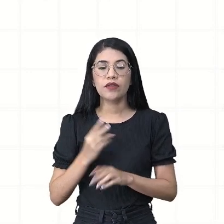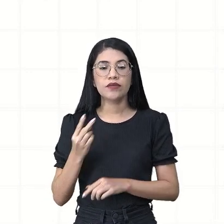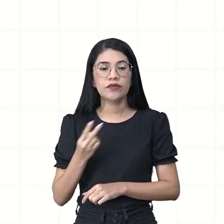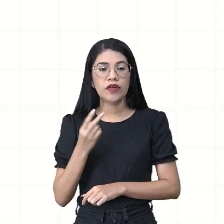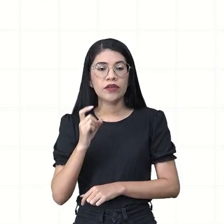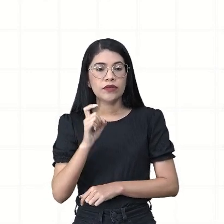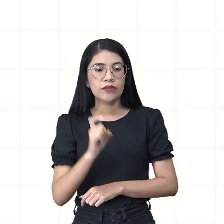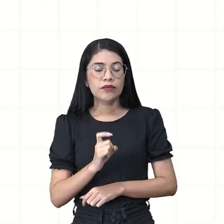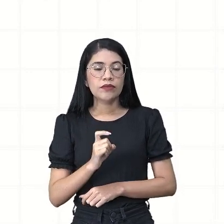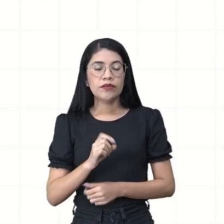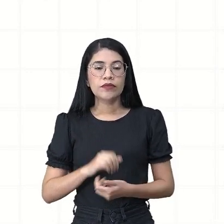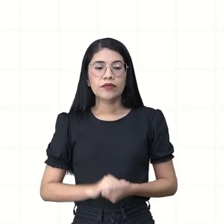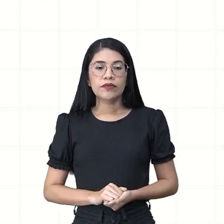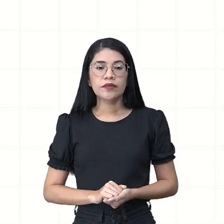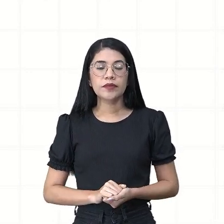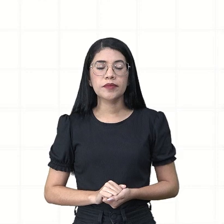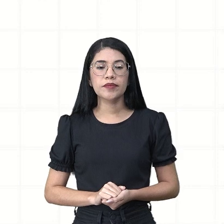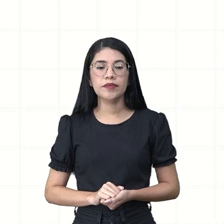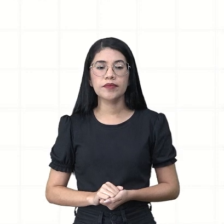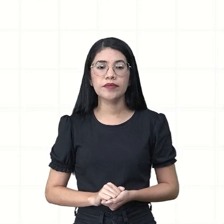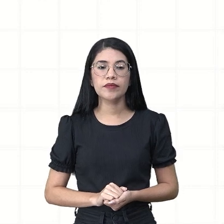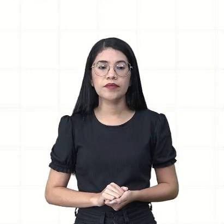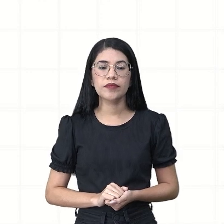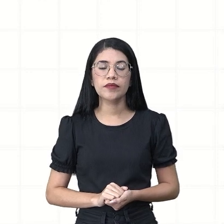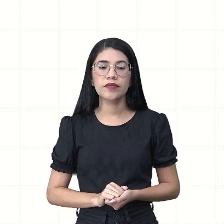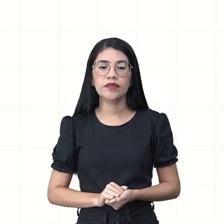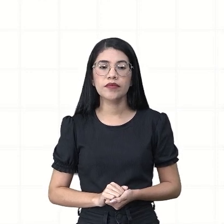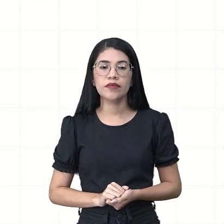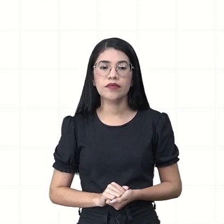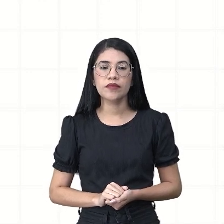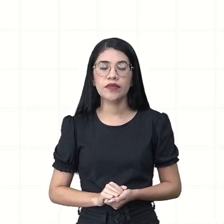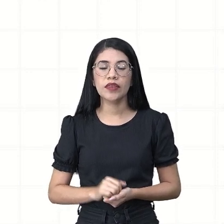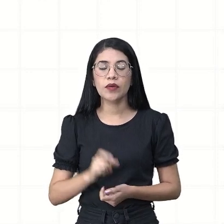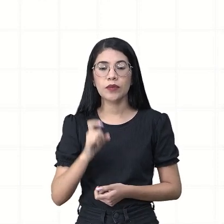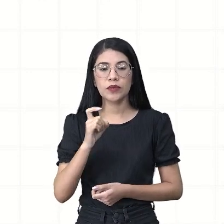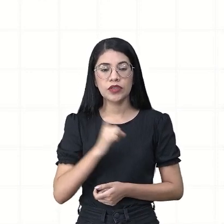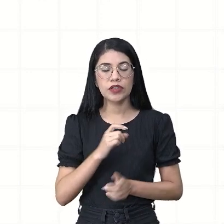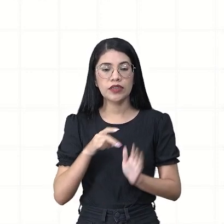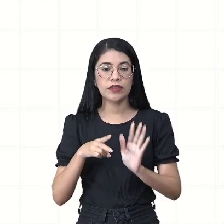né? Então, o x vai ser a divisão de